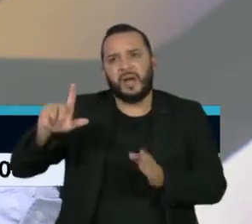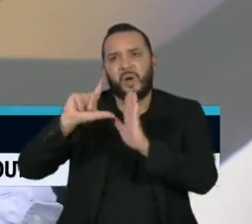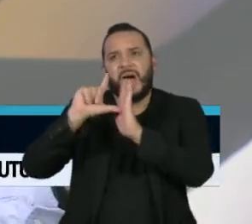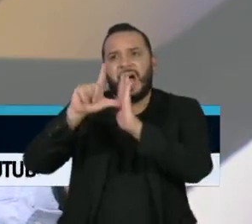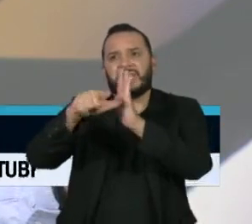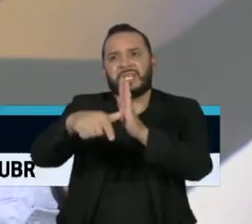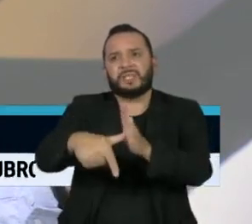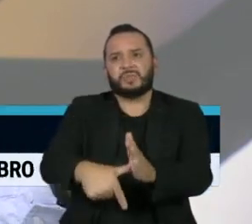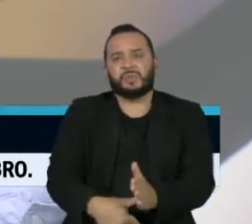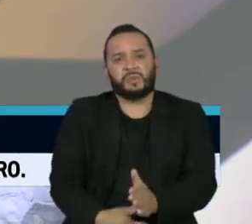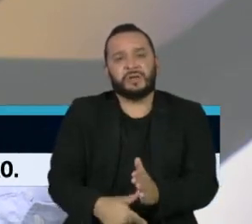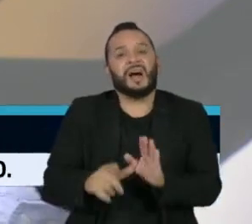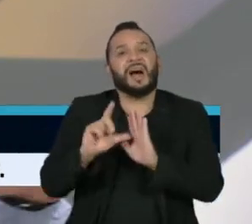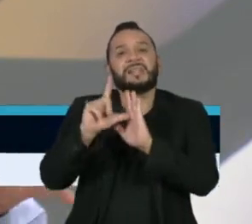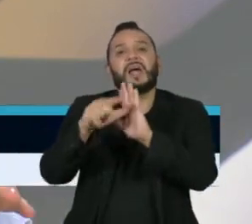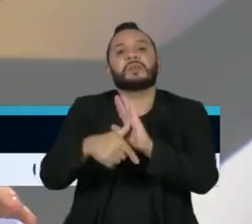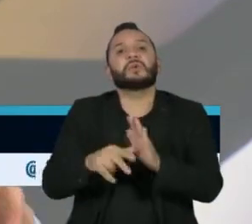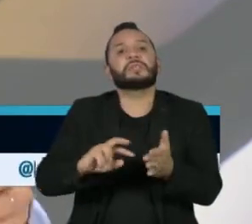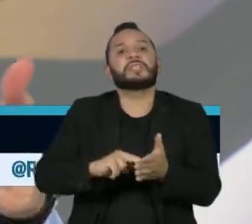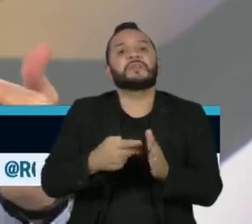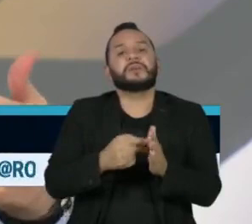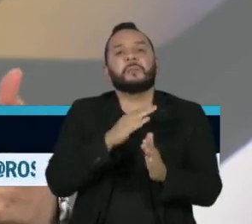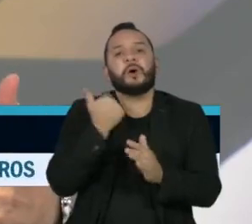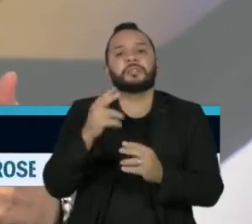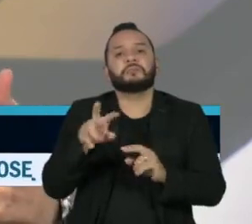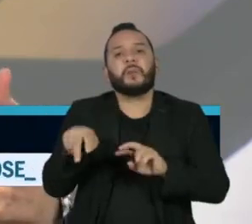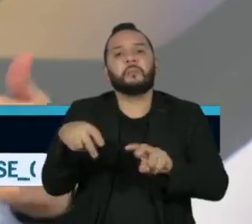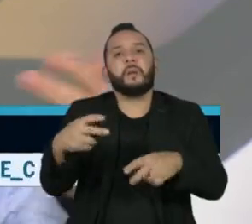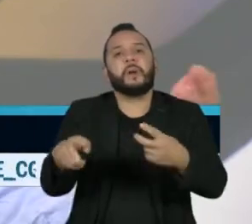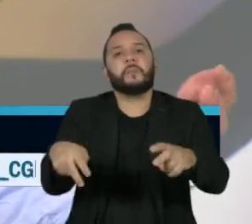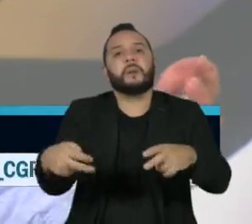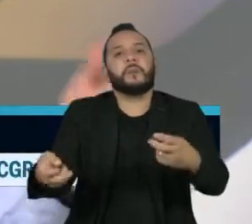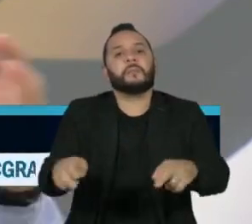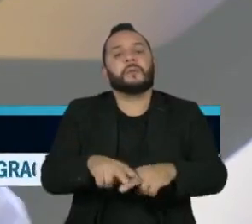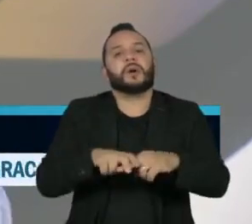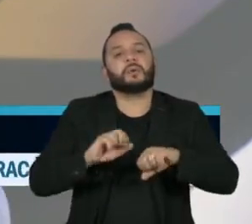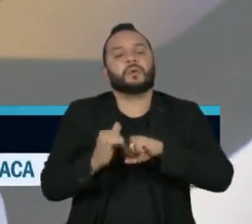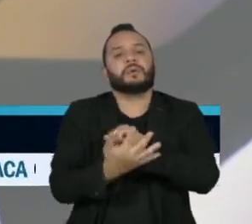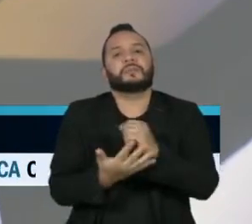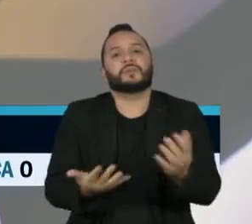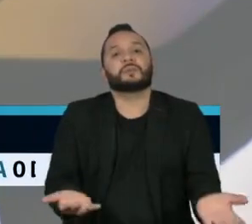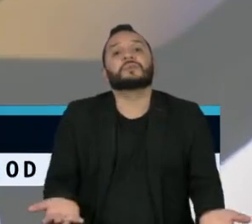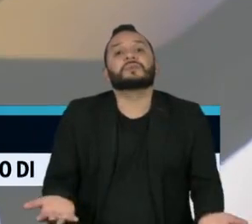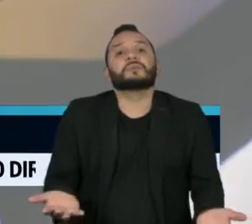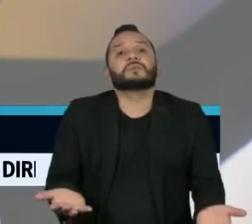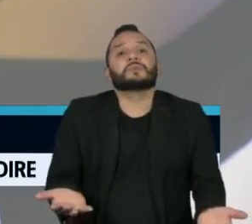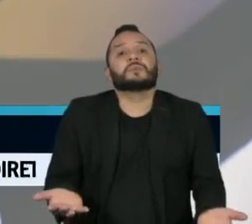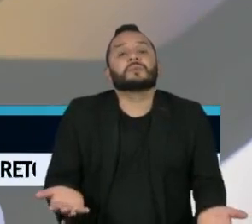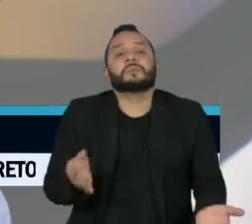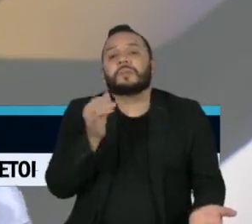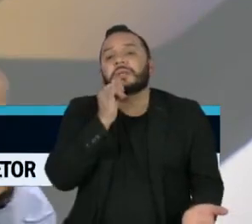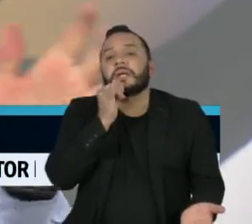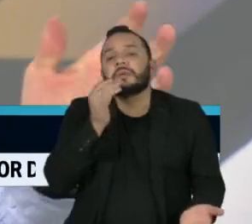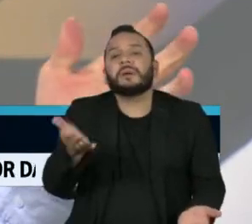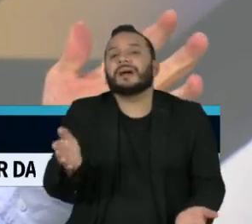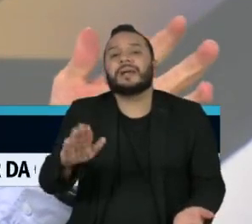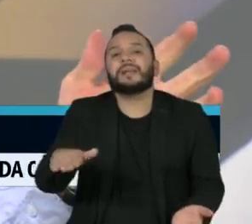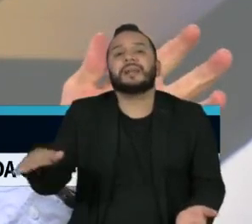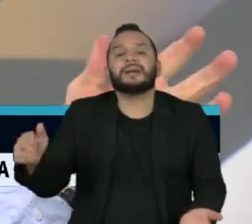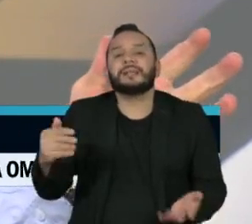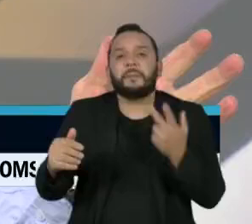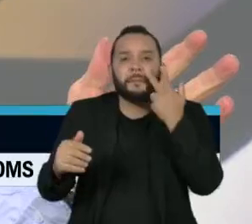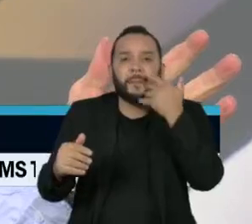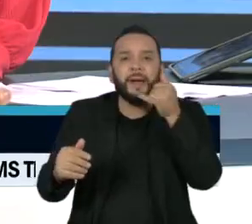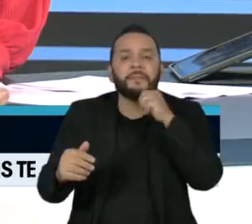tarde significou morrer mais gente e deixar mais desprotegido. O que nós estamos fazendo, por exemplo, pelos órfãos? Nós temos mais